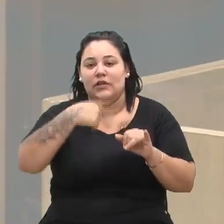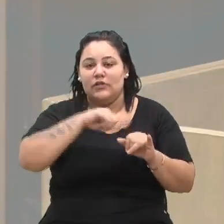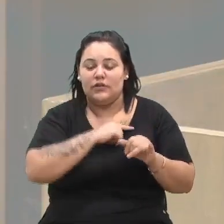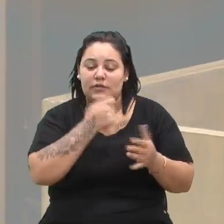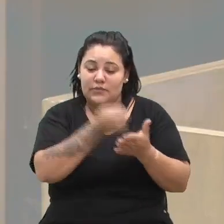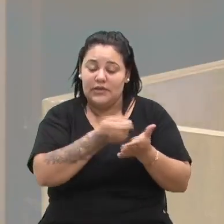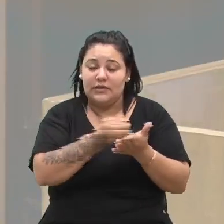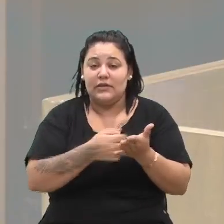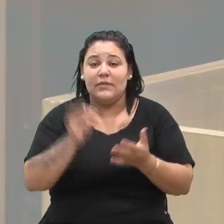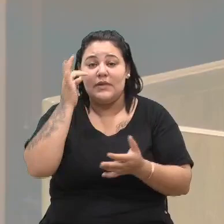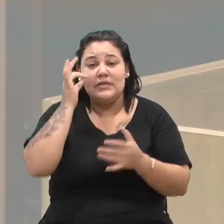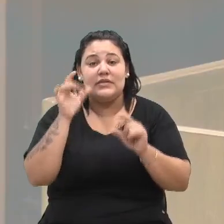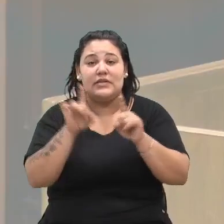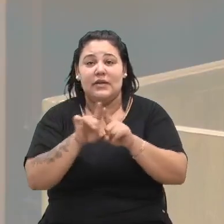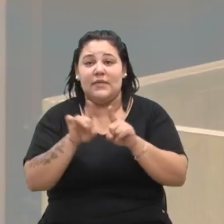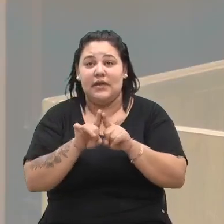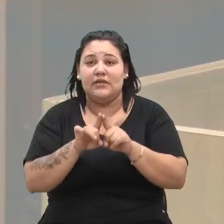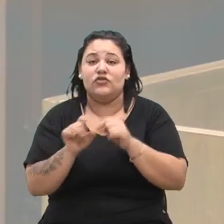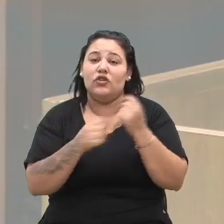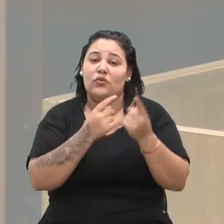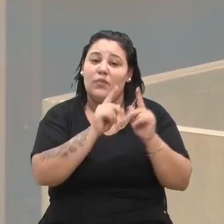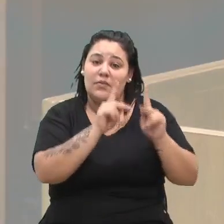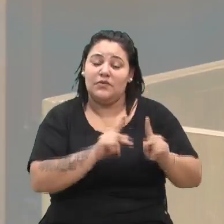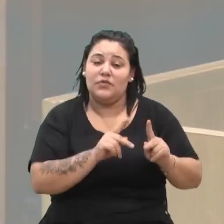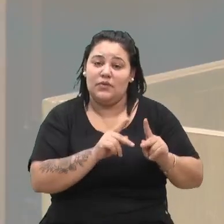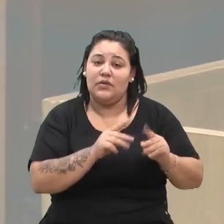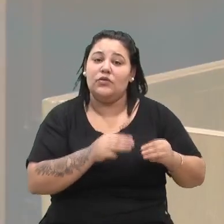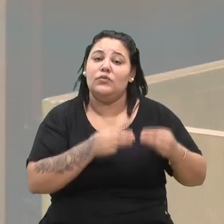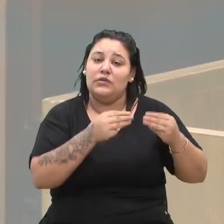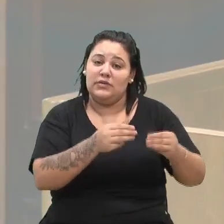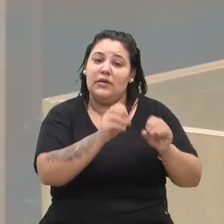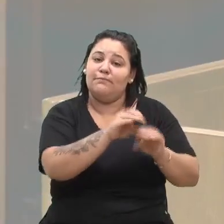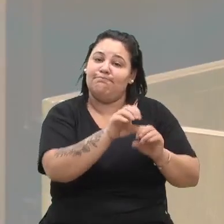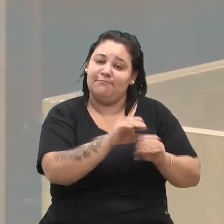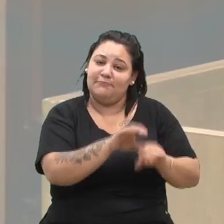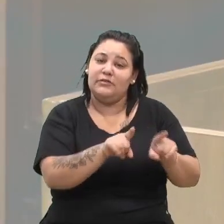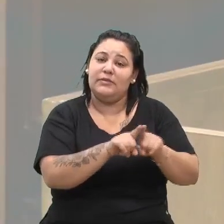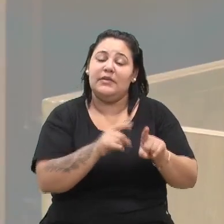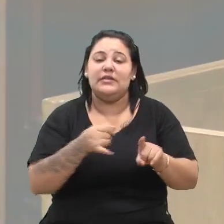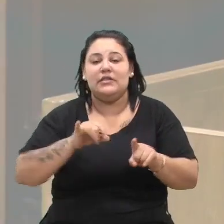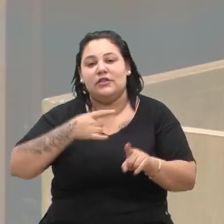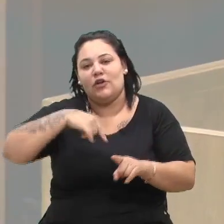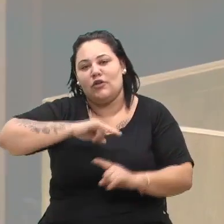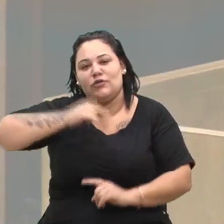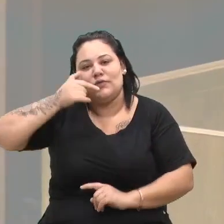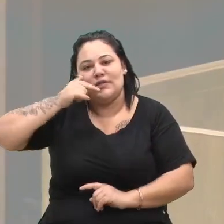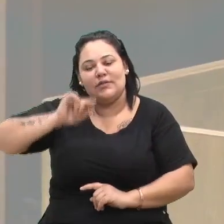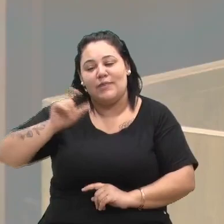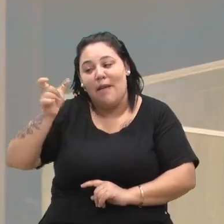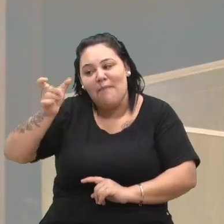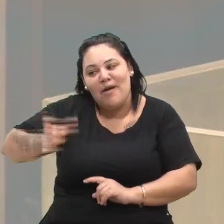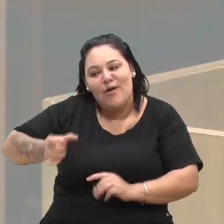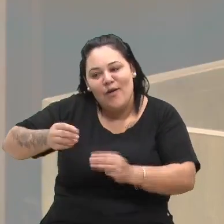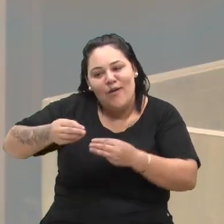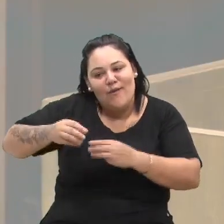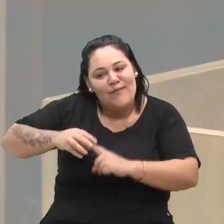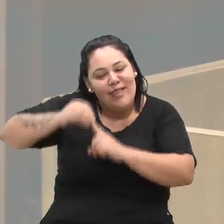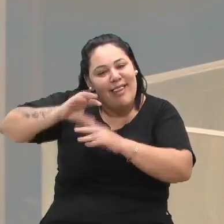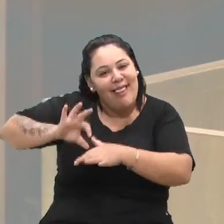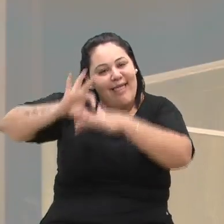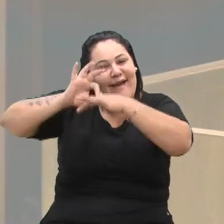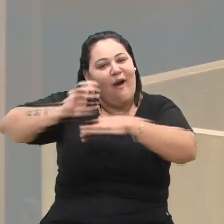presença de alguém do Ministério da Educação. Se conseguíssemos o ministro, seria ótimo, né?